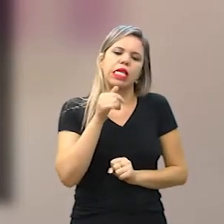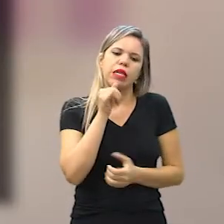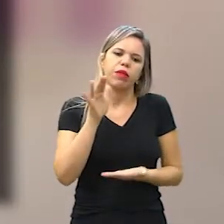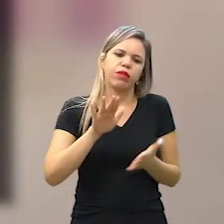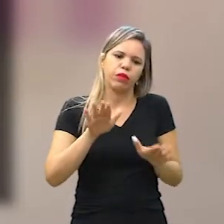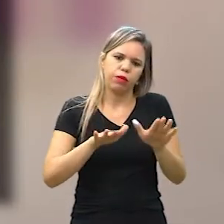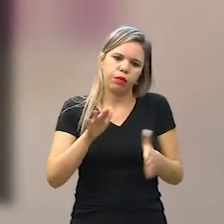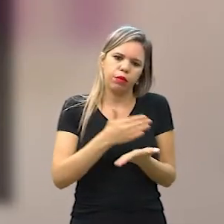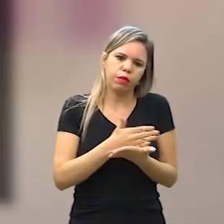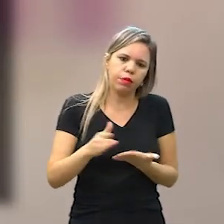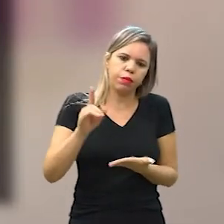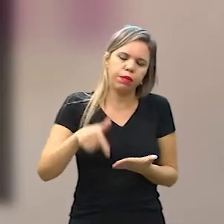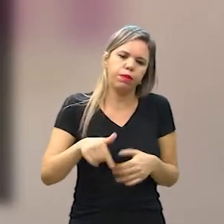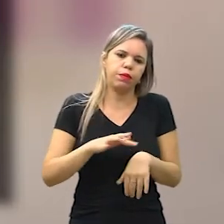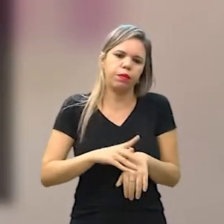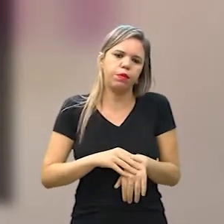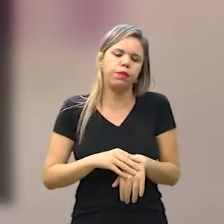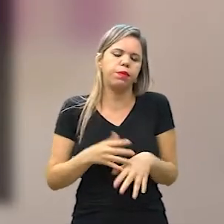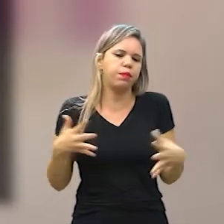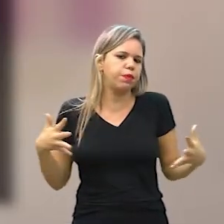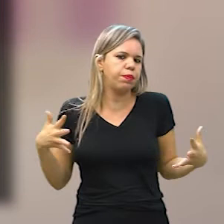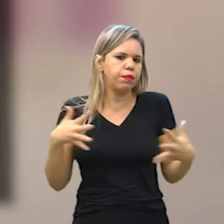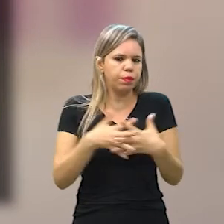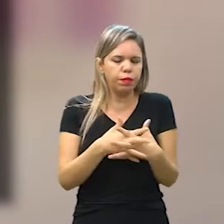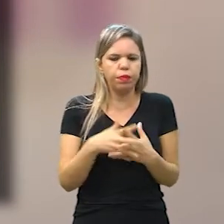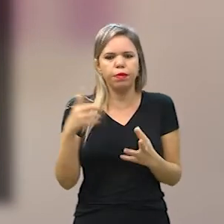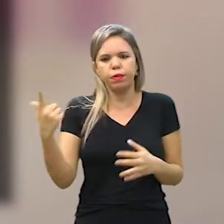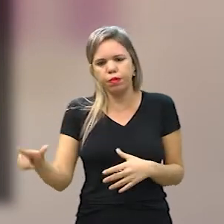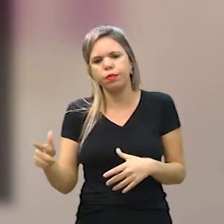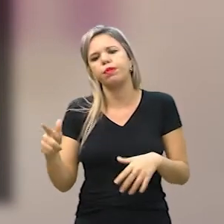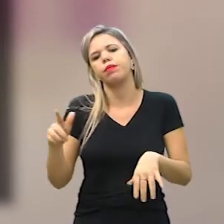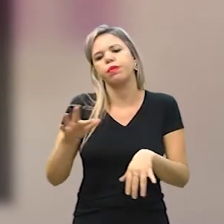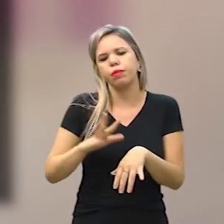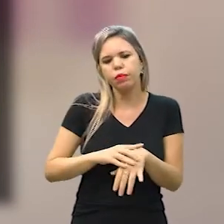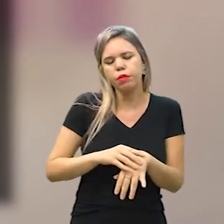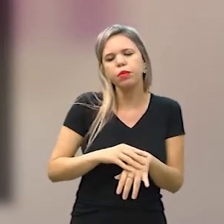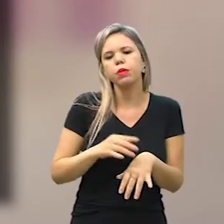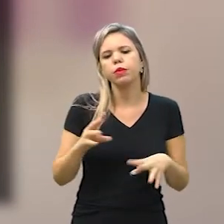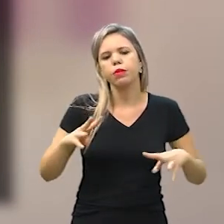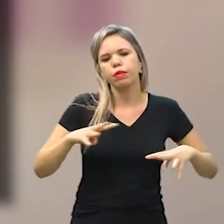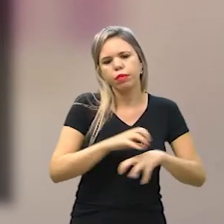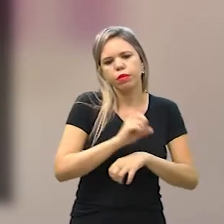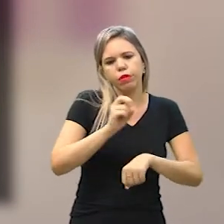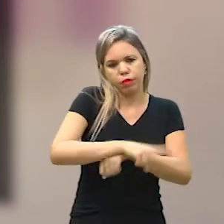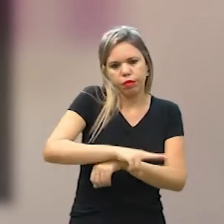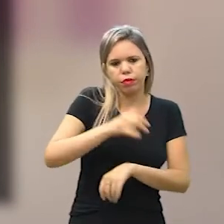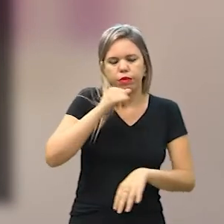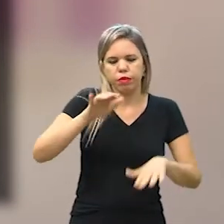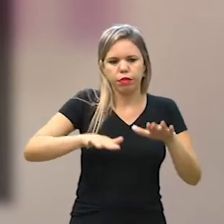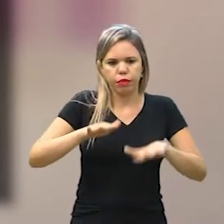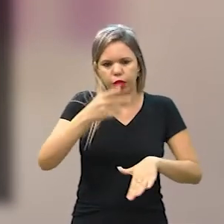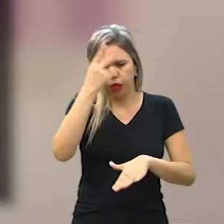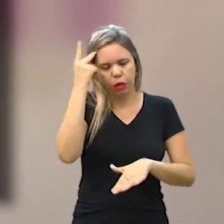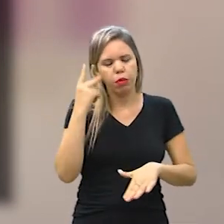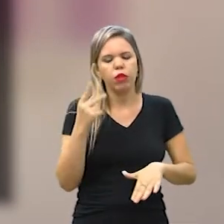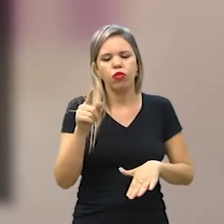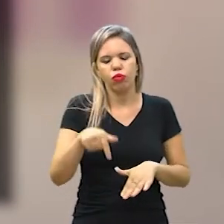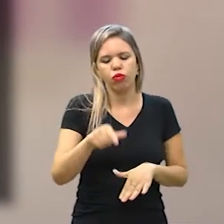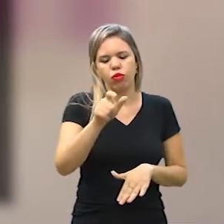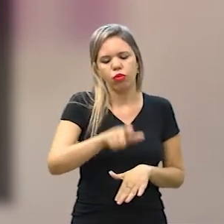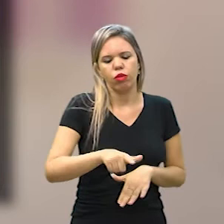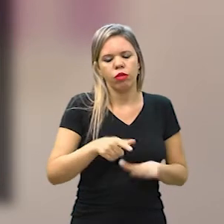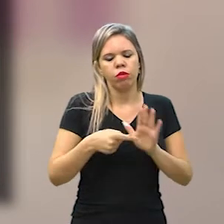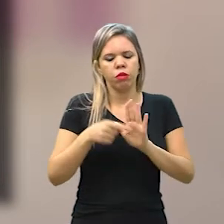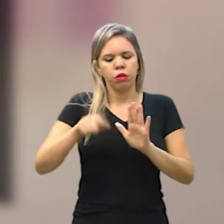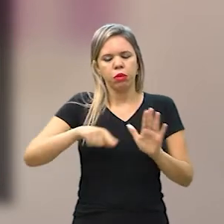no início do quadro, ele confunde com outras infecções bacterianas ou viroses, né? Então, o paciente apresenta